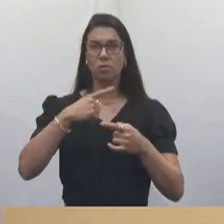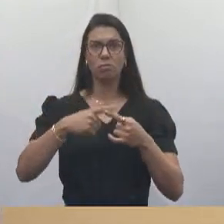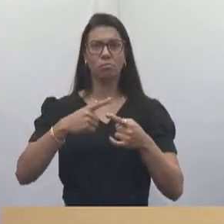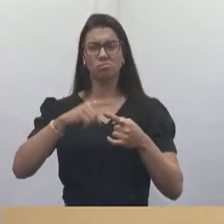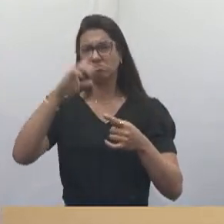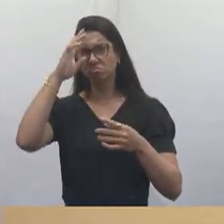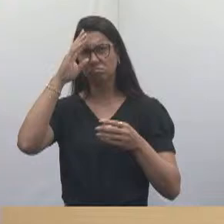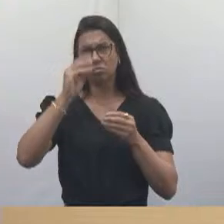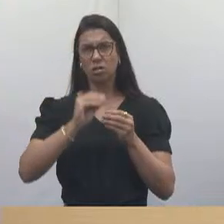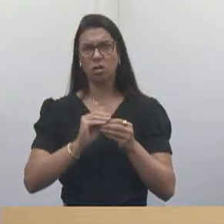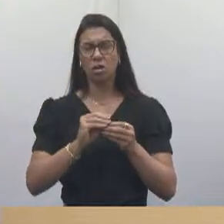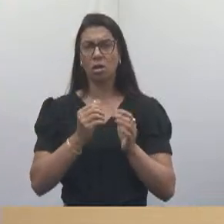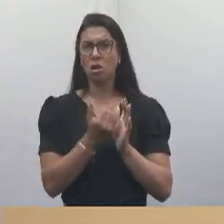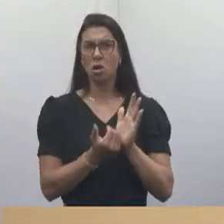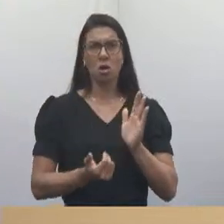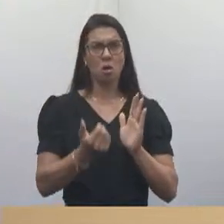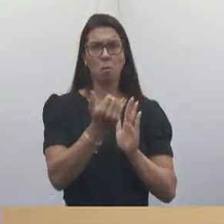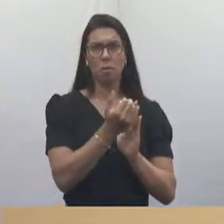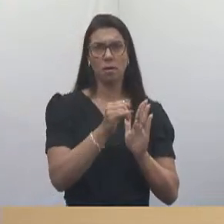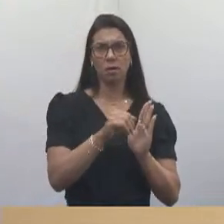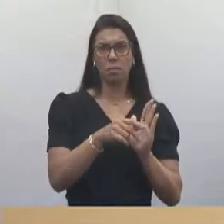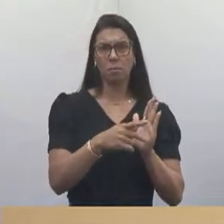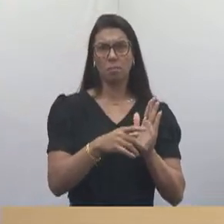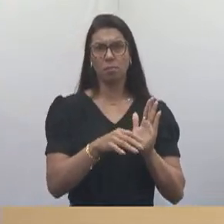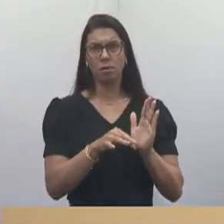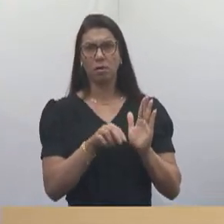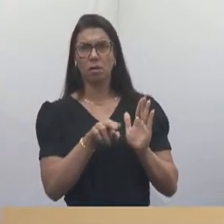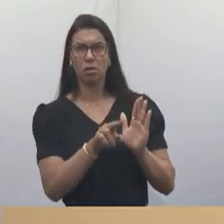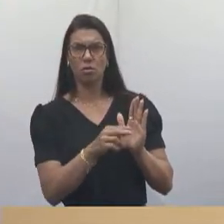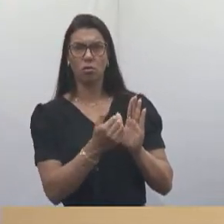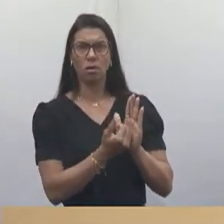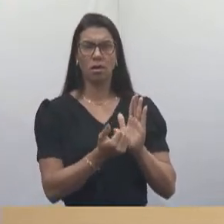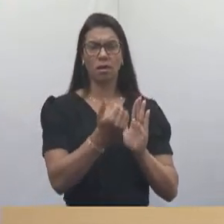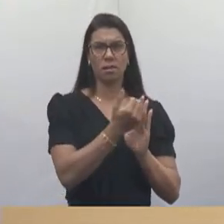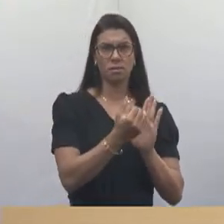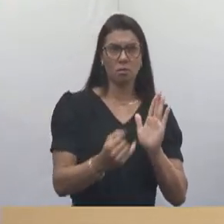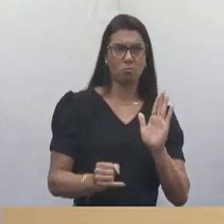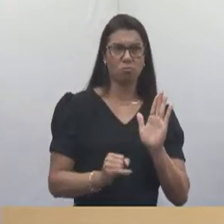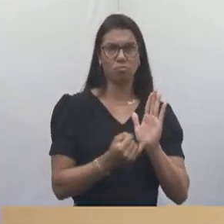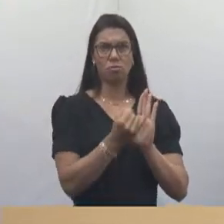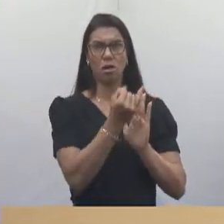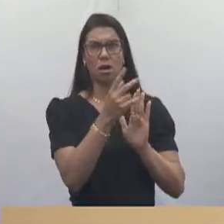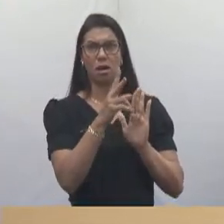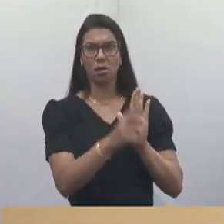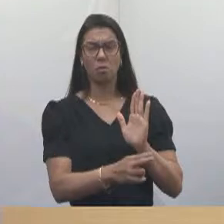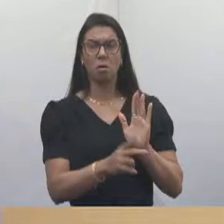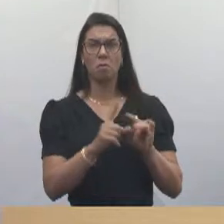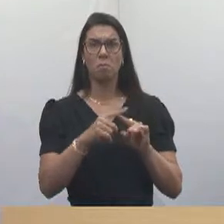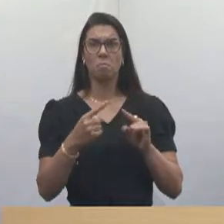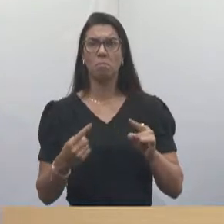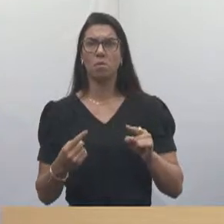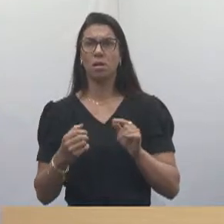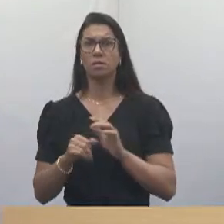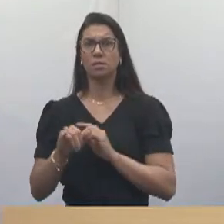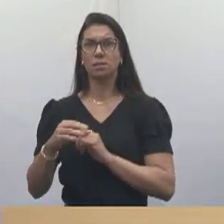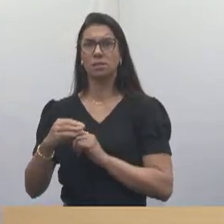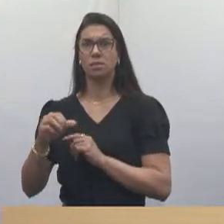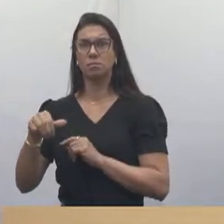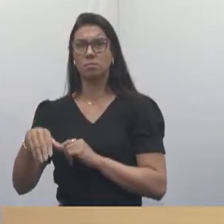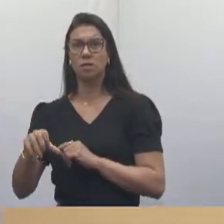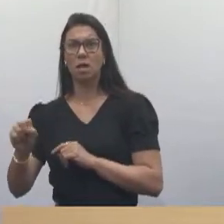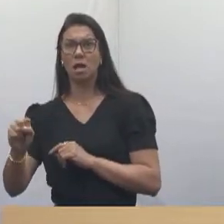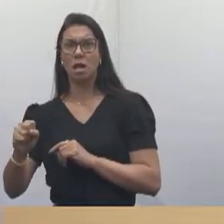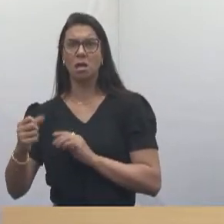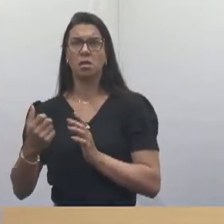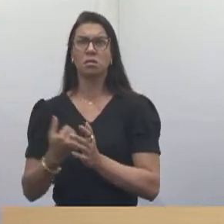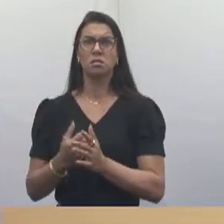Não aumenta o IPTU porque a arrecadação do IPTU cresceu quase igual à inflação. Chega aqui e fala que o ICMS está bombando. Daí